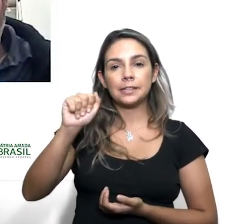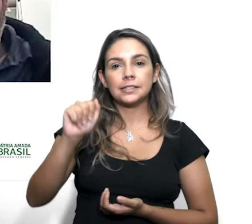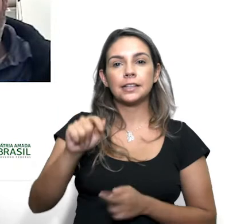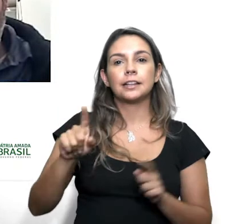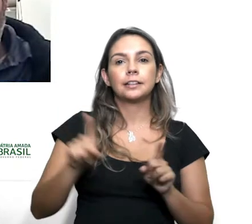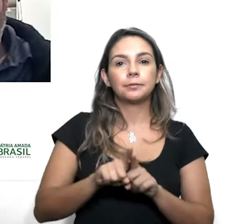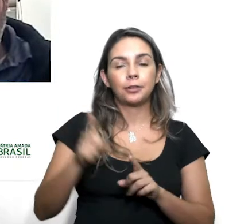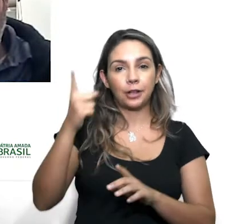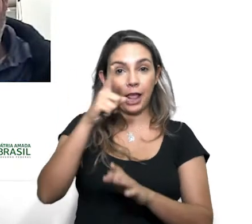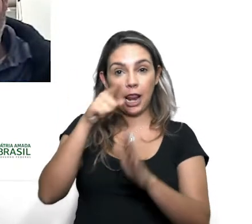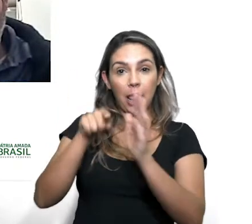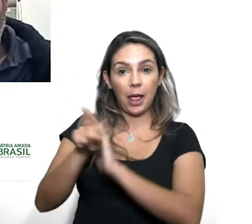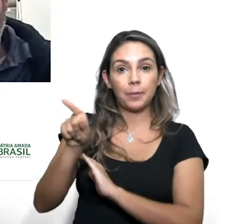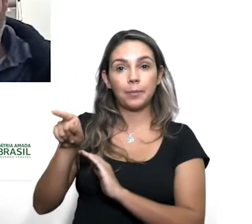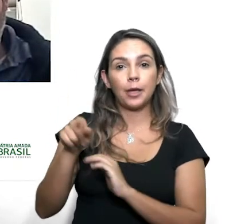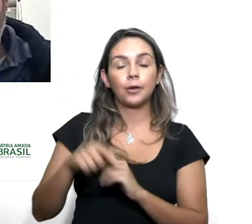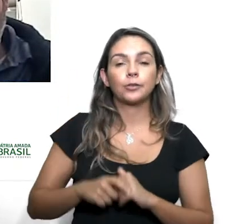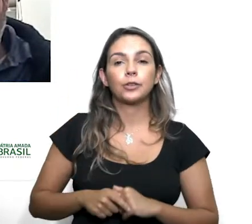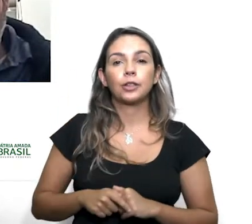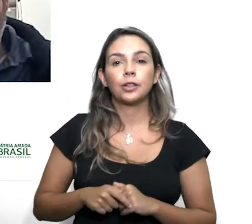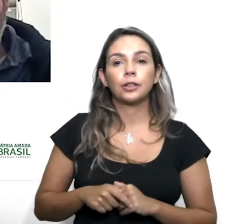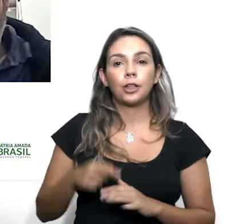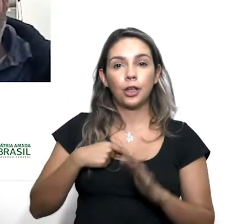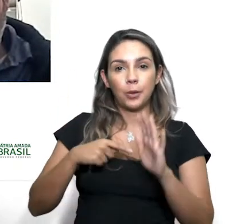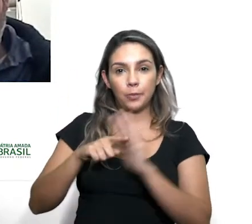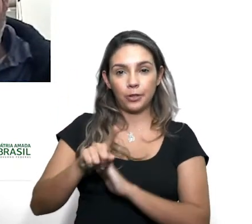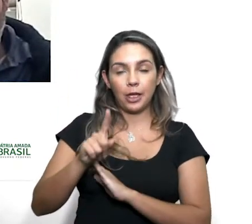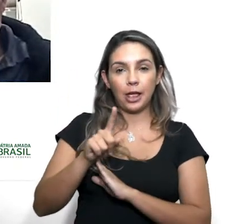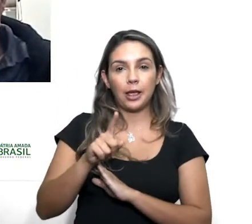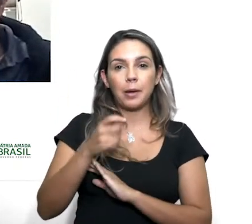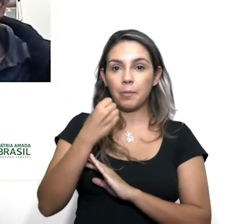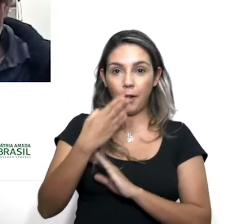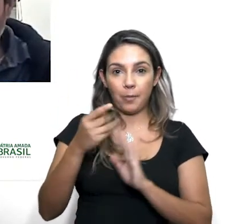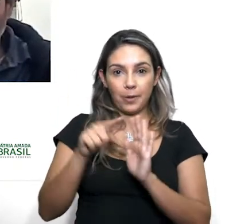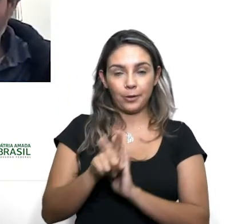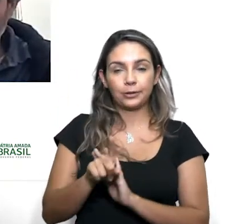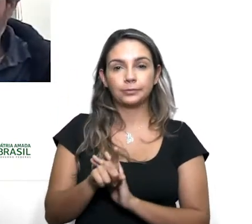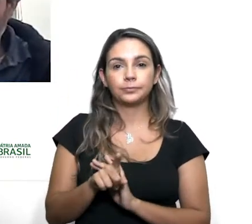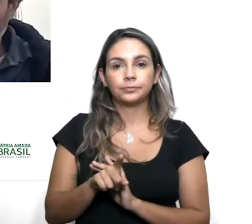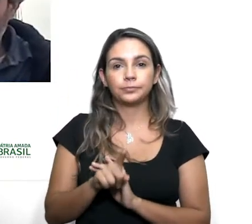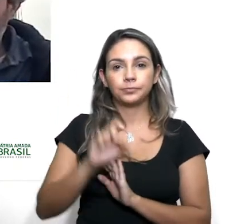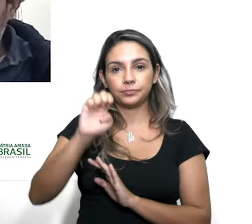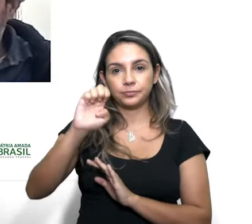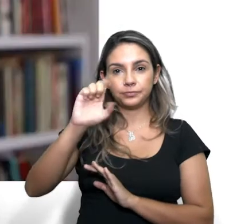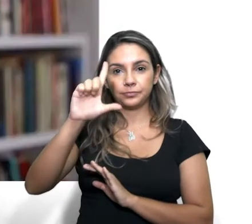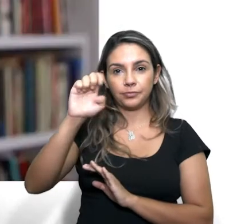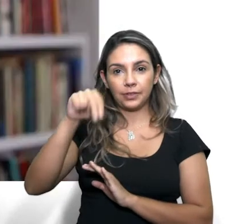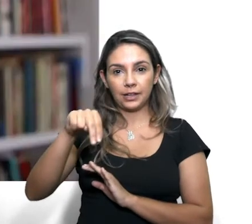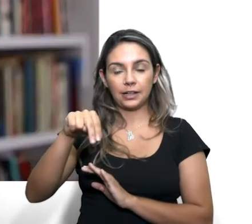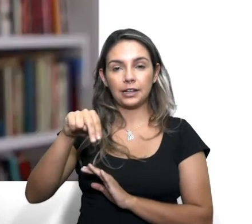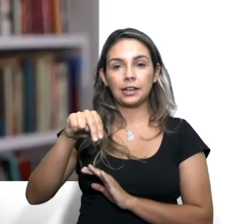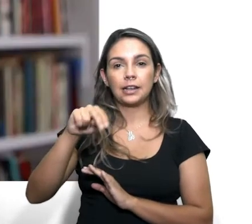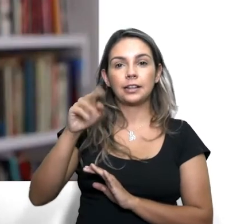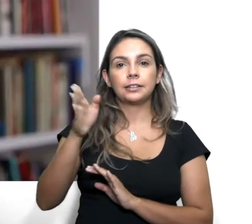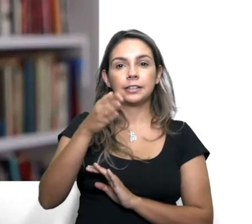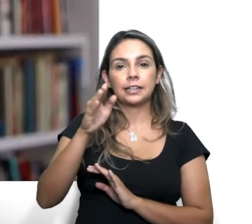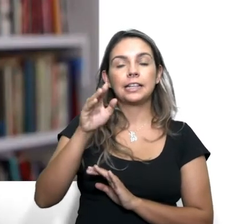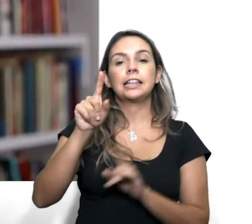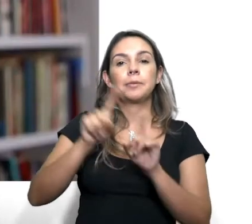te fazendo até uma pergunta. Vou passar essa pergunta da Priscila, que é boa. A Ellen Fadul,